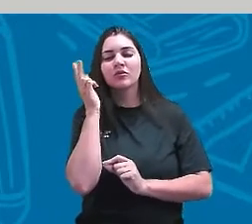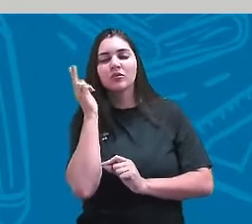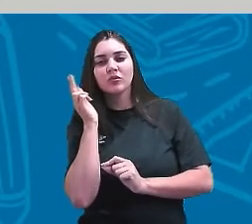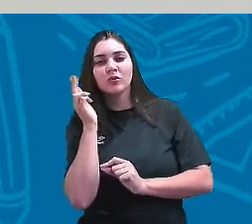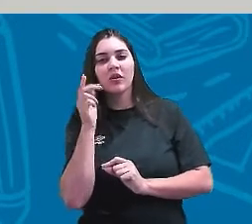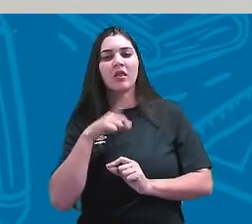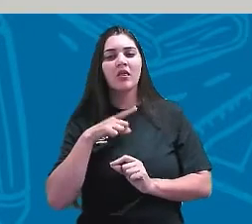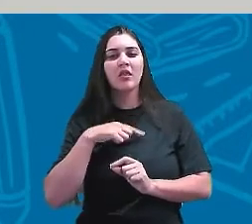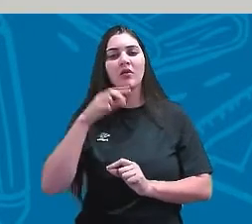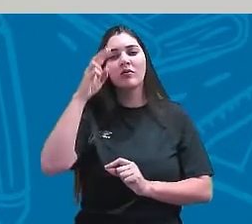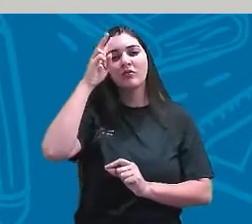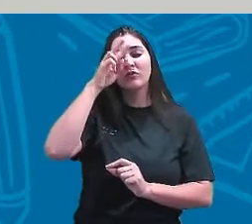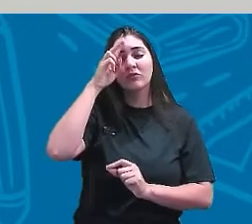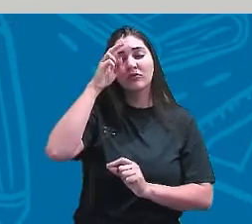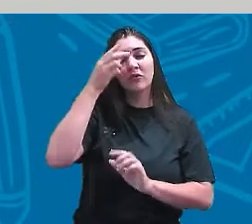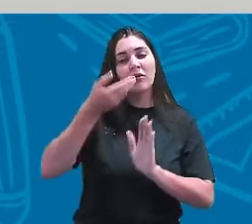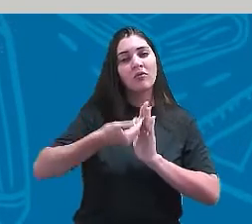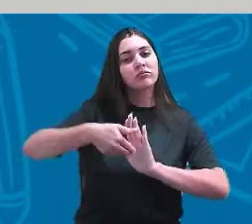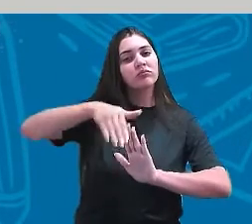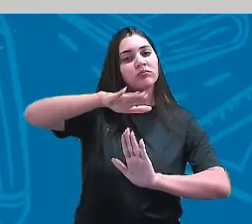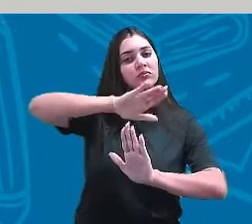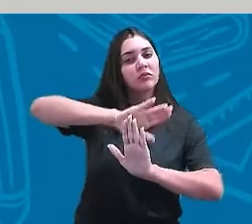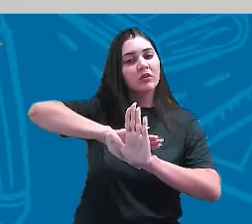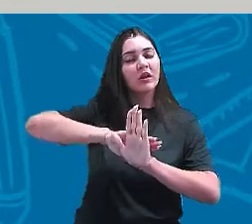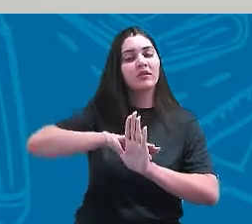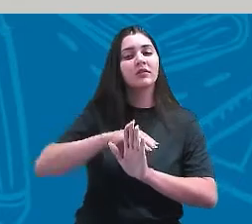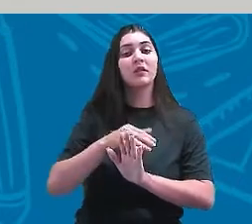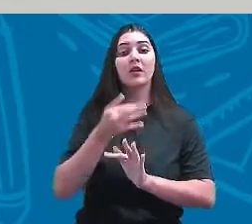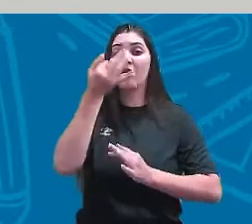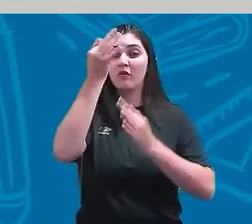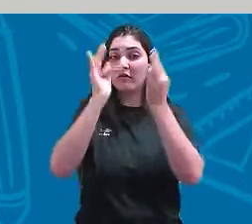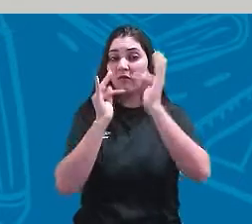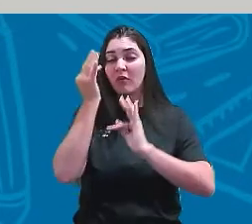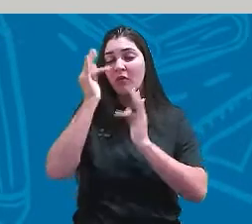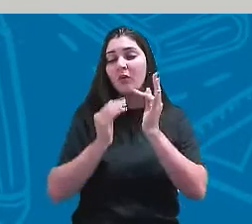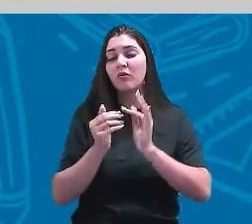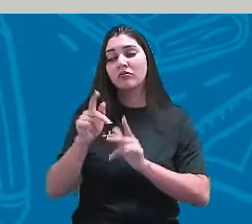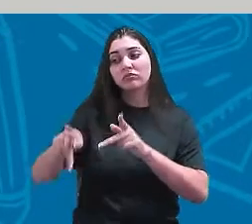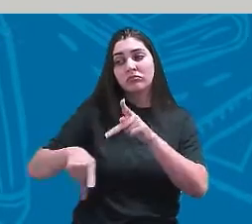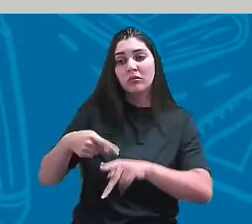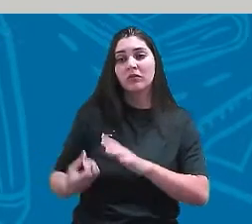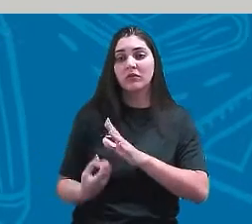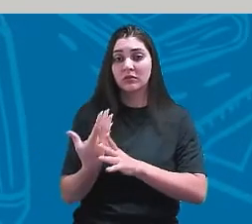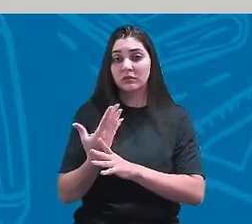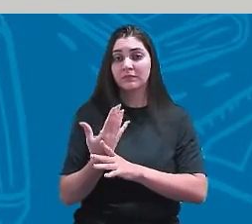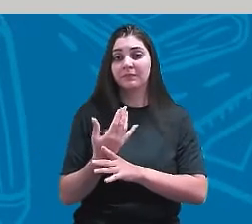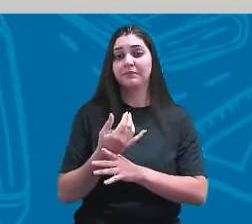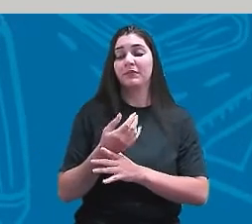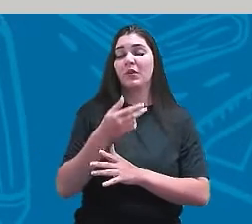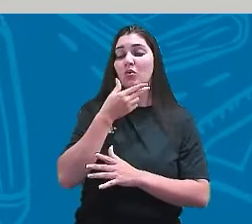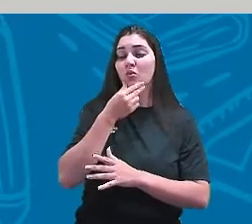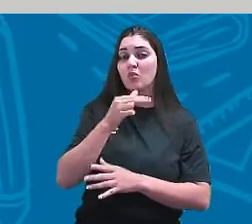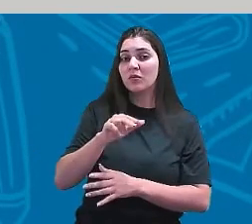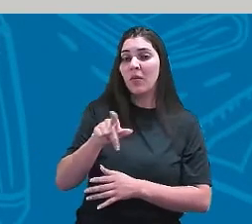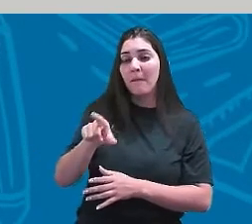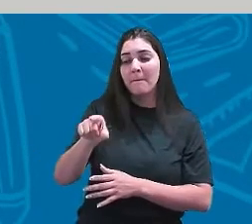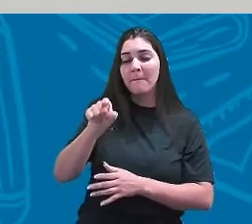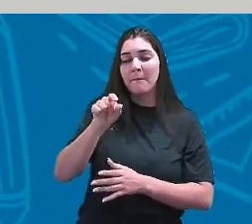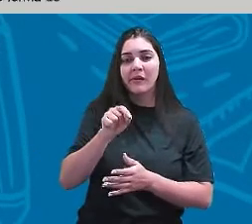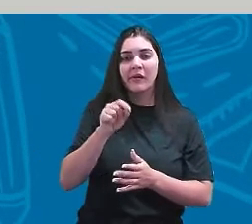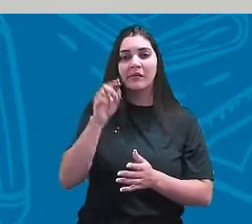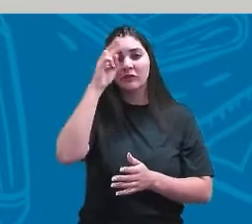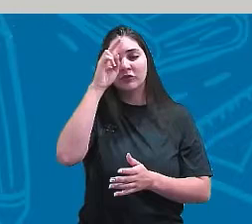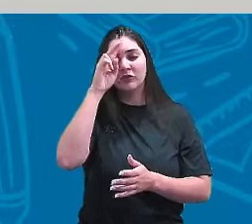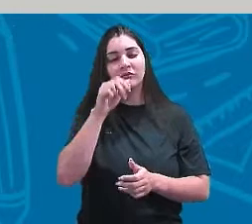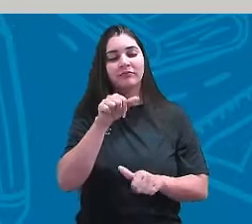sombria atrás, que é o folclore daquele povo, de onde ele surgiu. Então, eles pegavam essas histórias e faziam a reprodução mais leve.